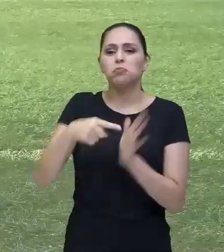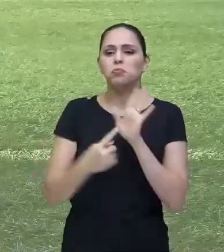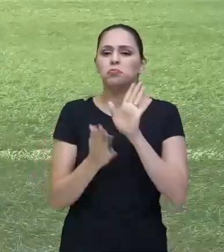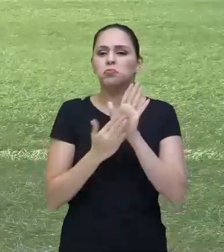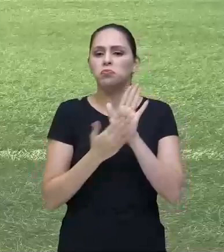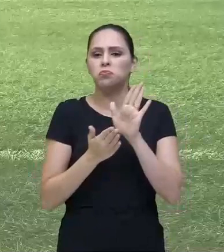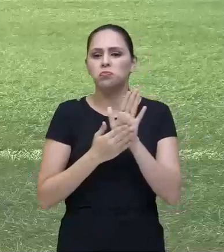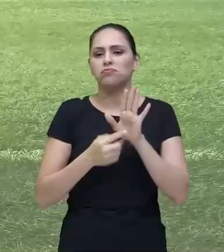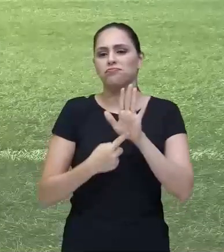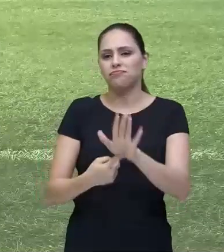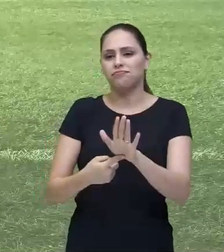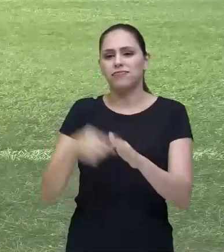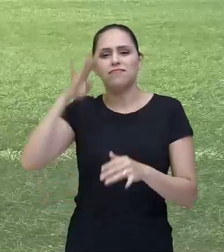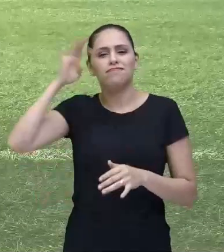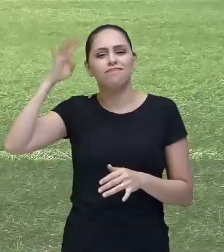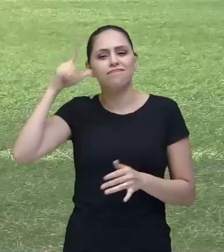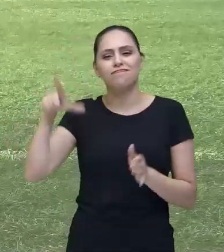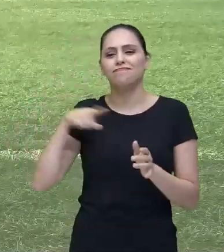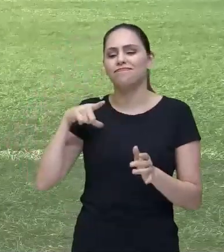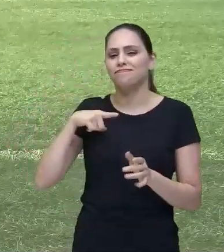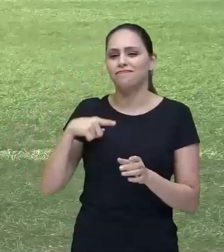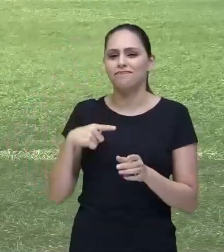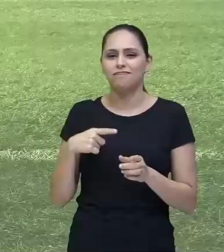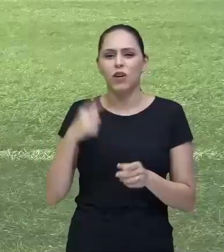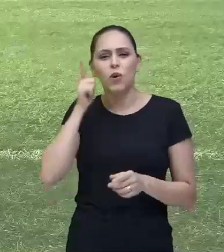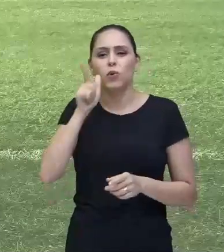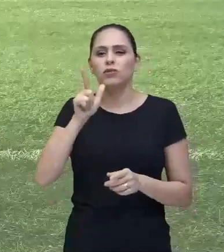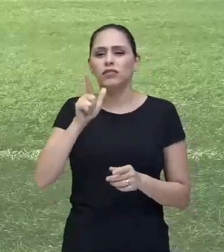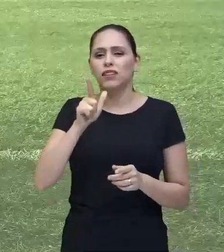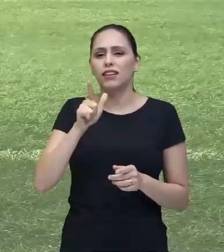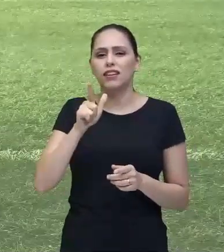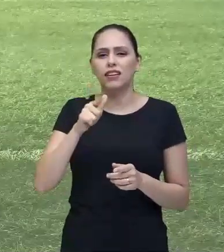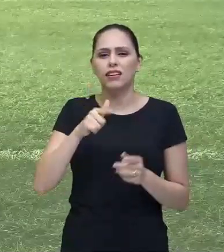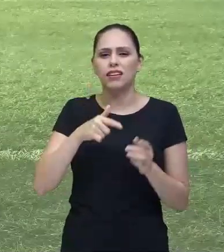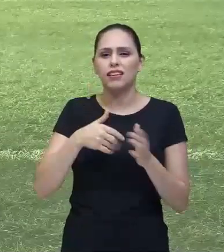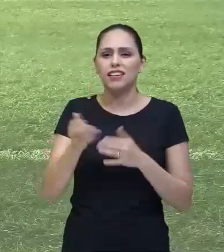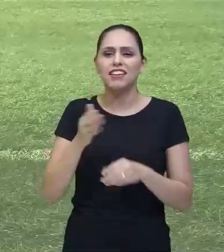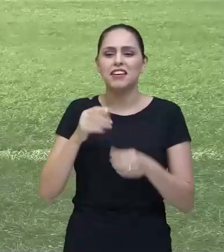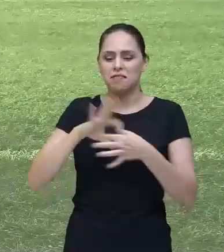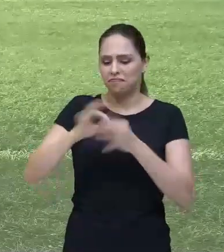que com muita imaginação e criatividade a gente consegue até fazer uma